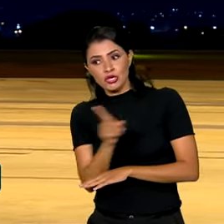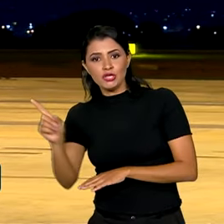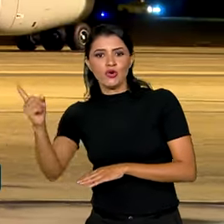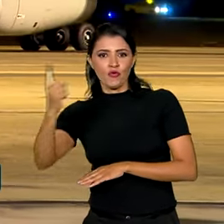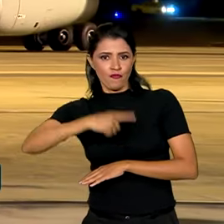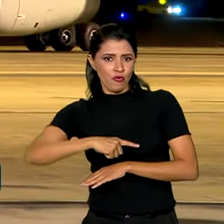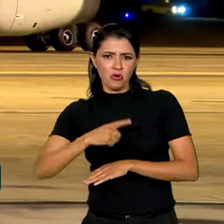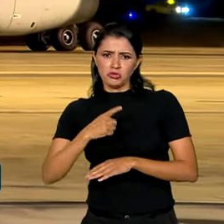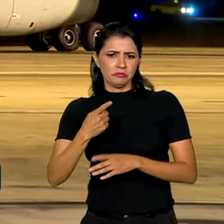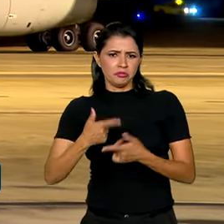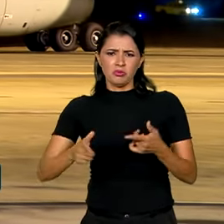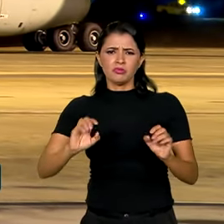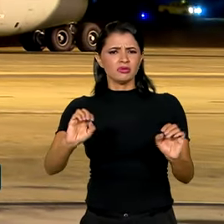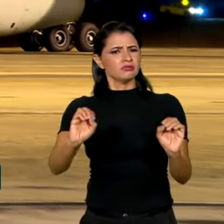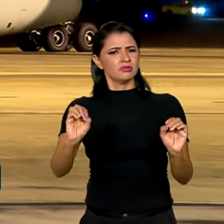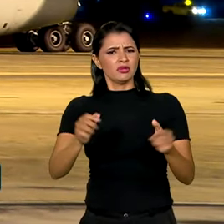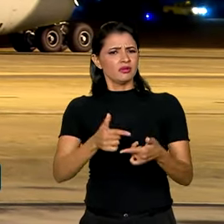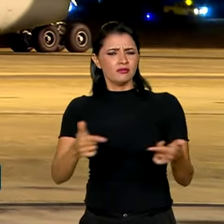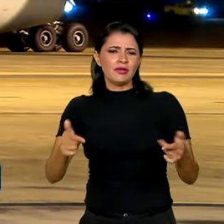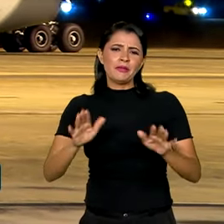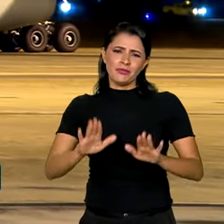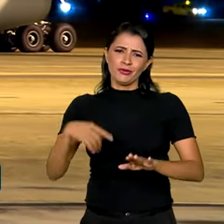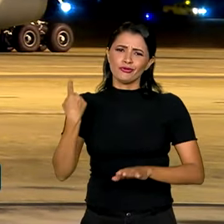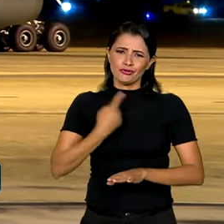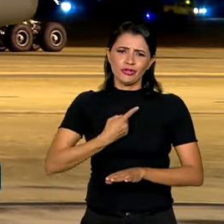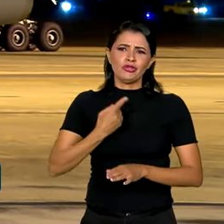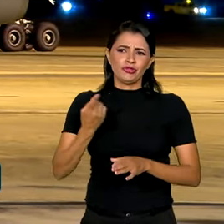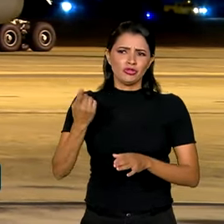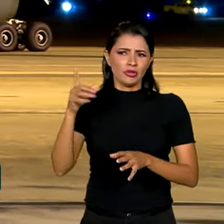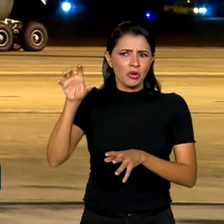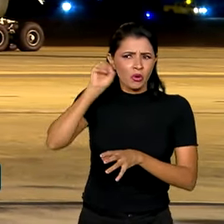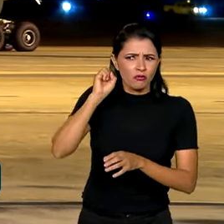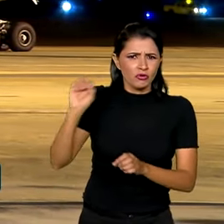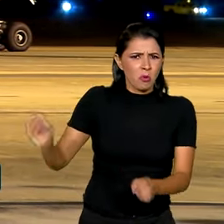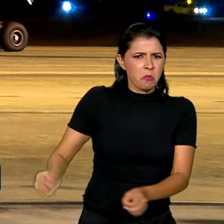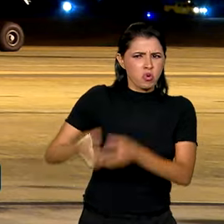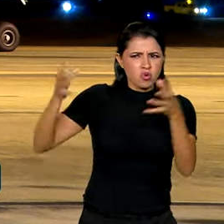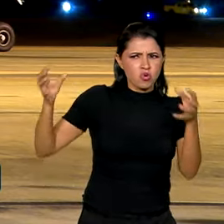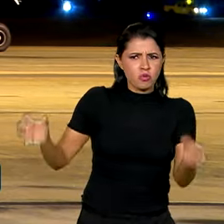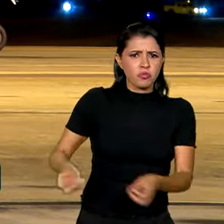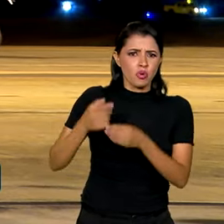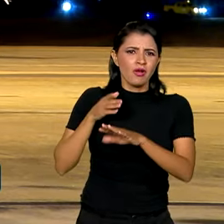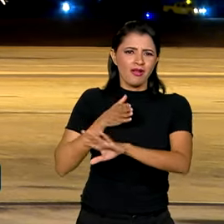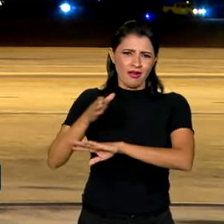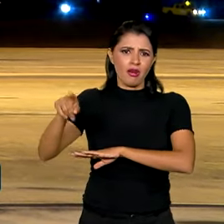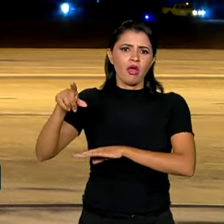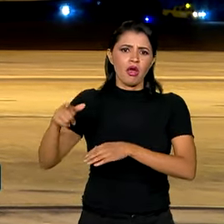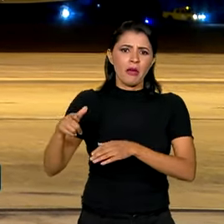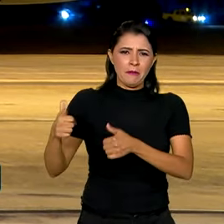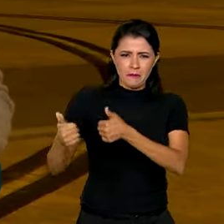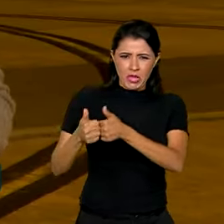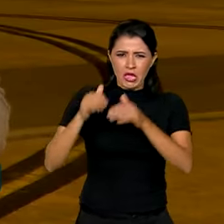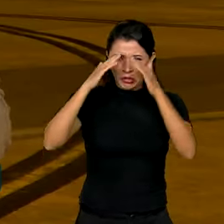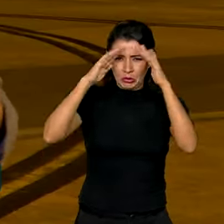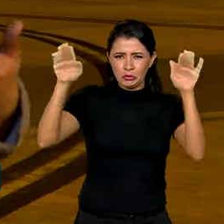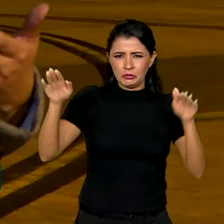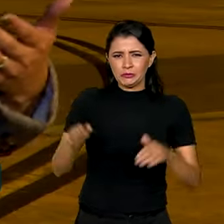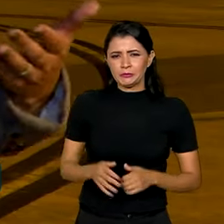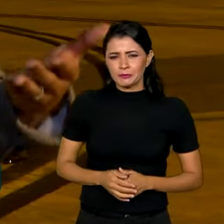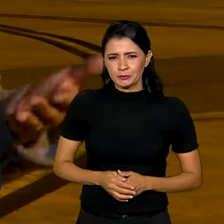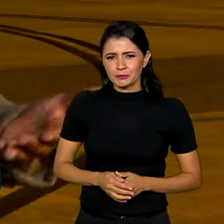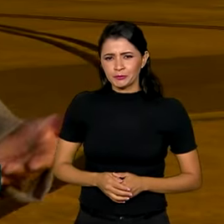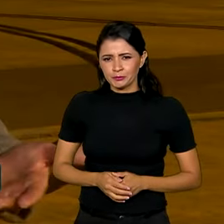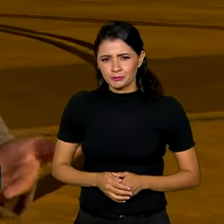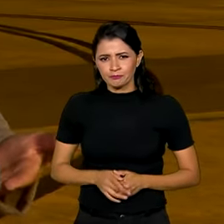correu sem intercorrências, né? Apesar da gente ter ouvido algumas explosões quando a gente estava no solo lá em Tel Aviv, ao redor do aeroporto. A missão